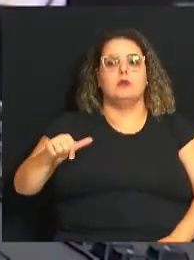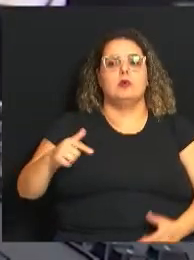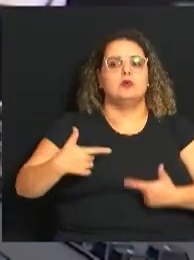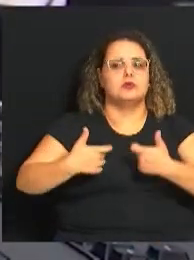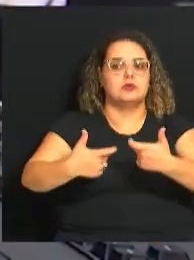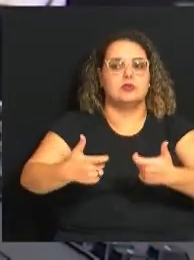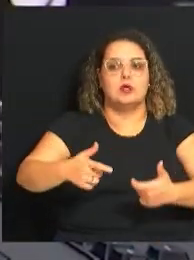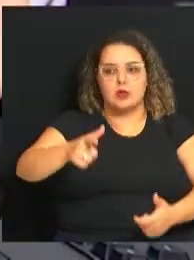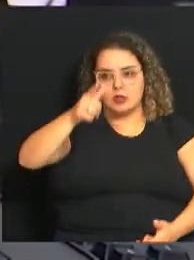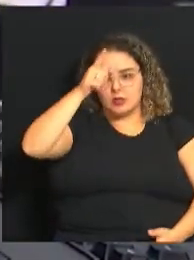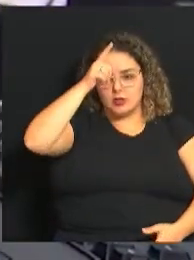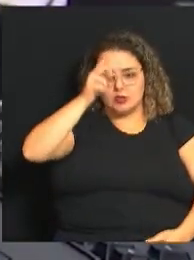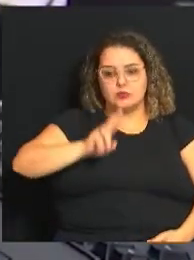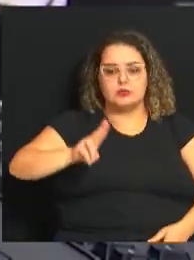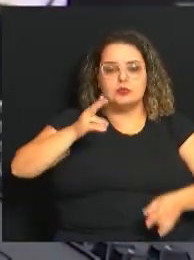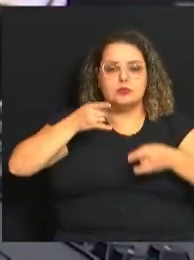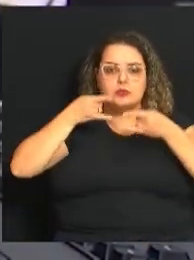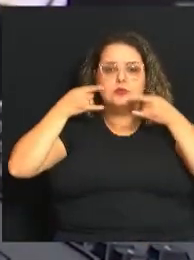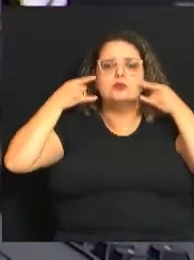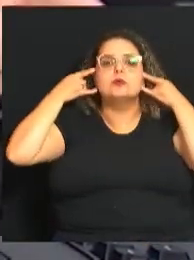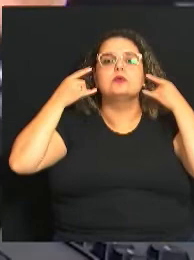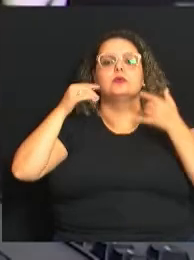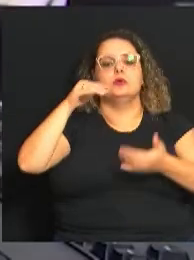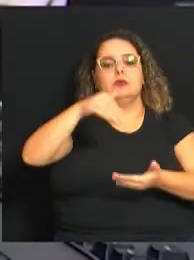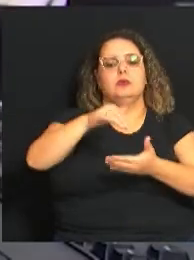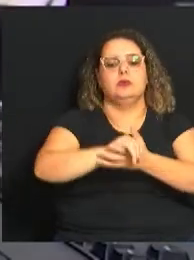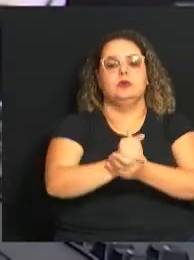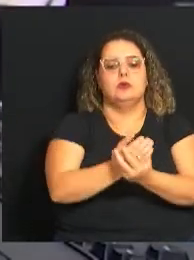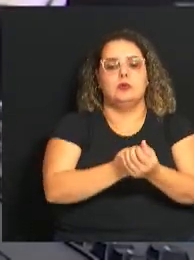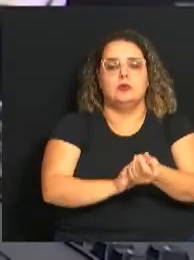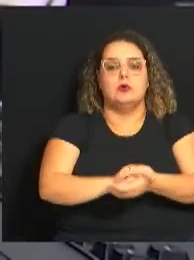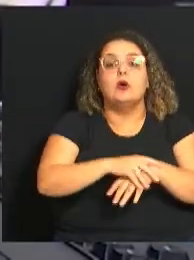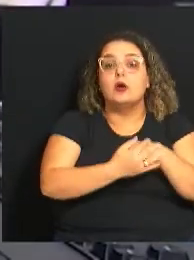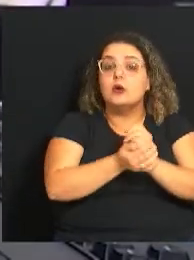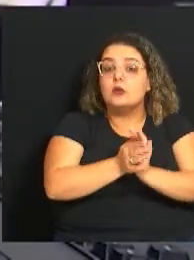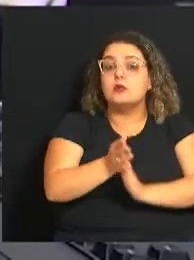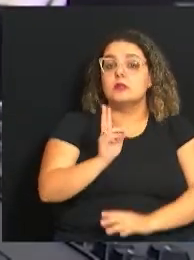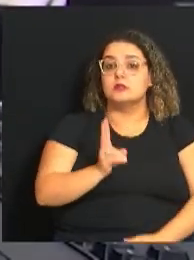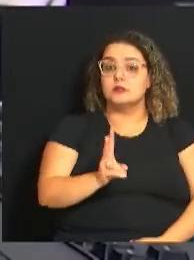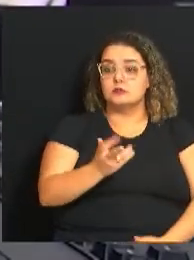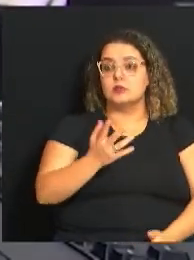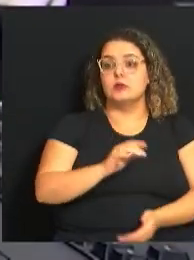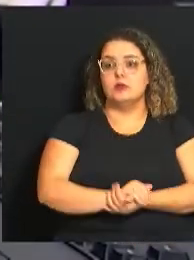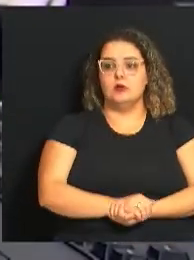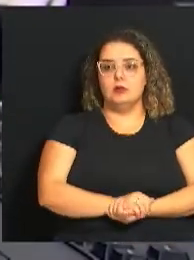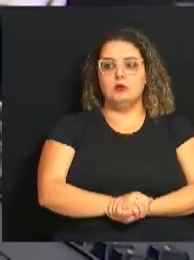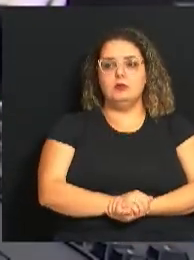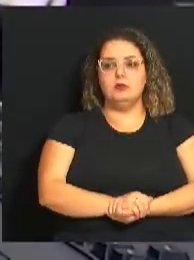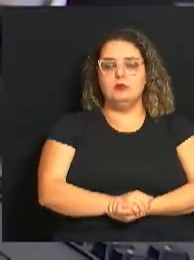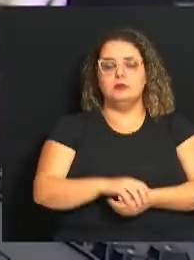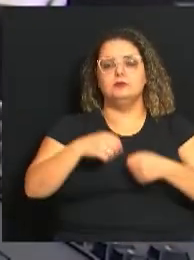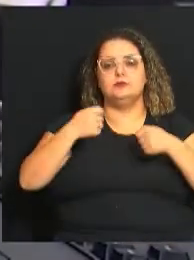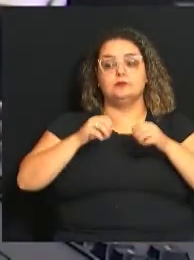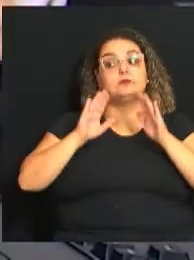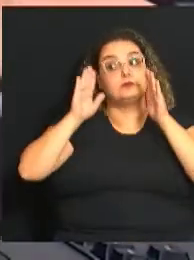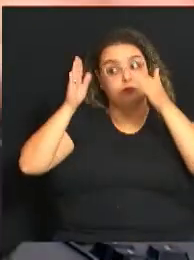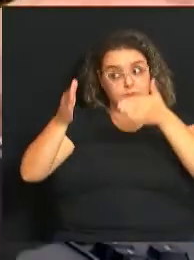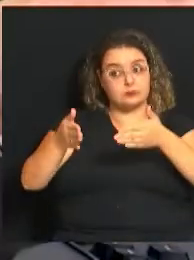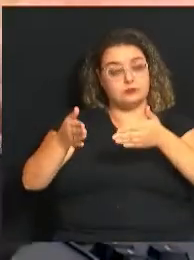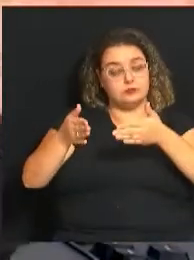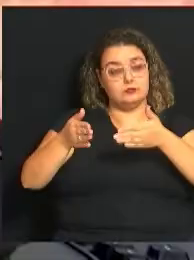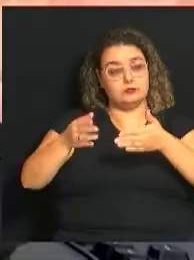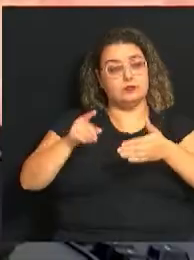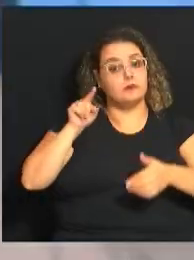de usar máscara, de usar o álcool gel, de fazer higienização nas mãos. Nós precisamos voltar a isso, porque é isso que tem